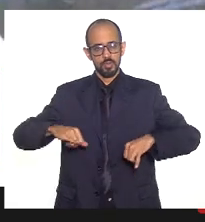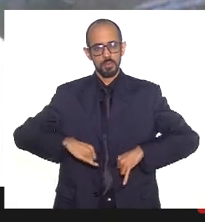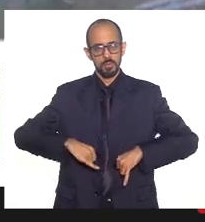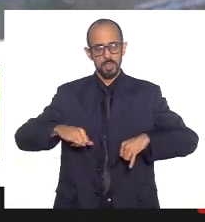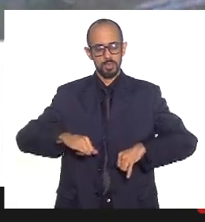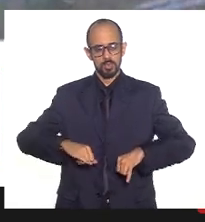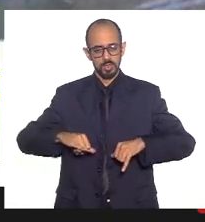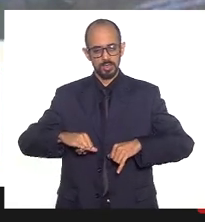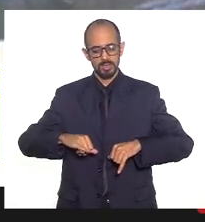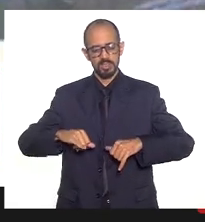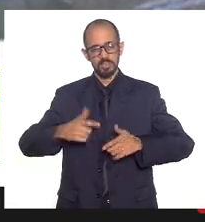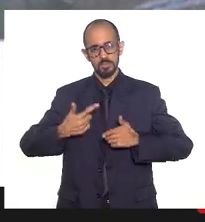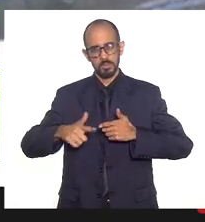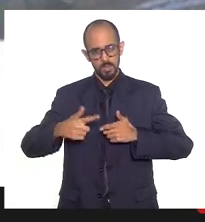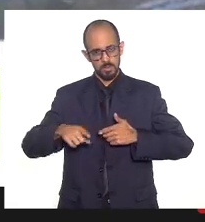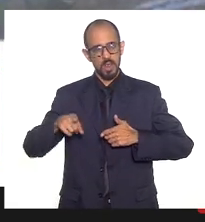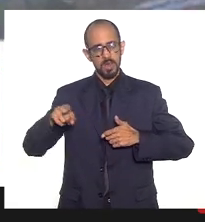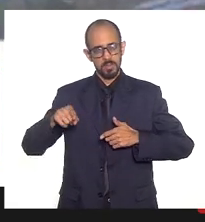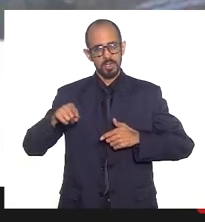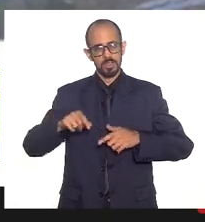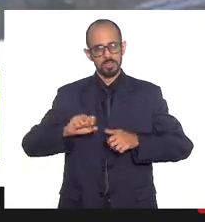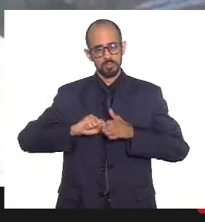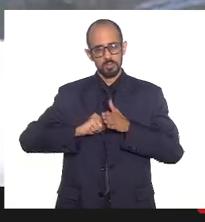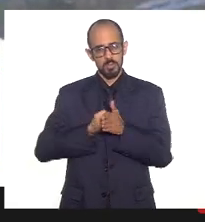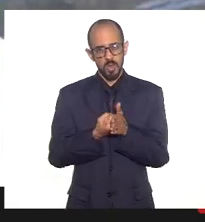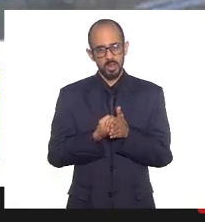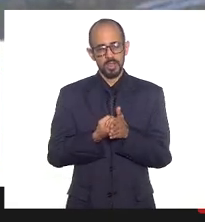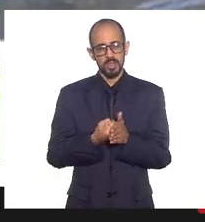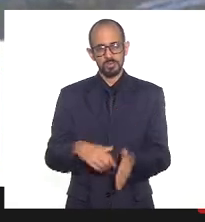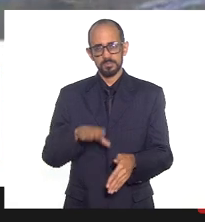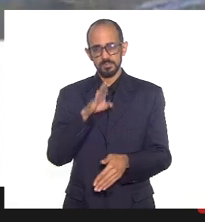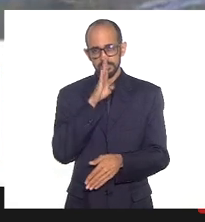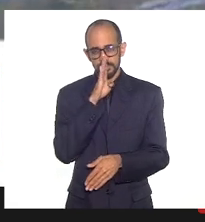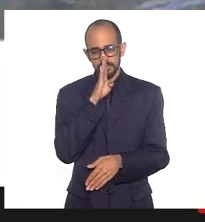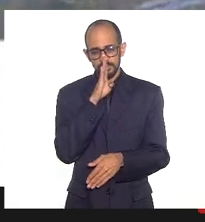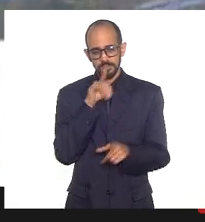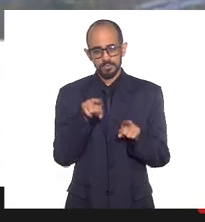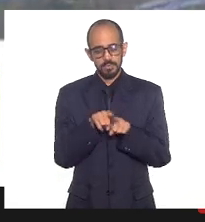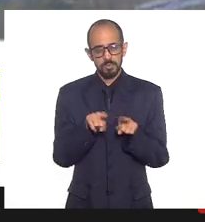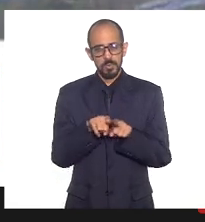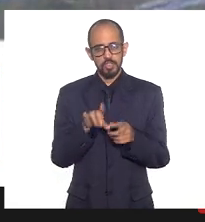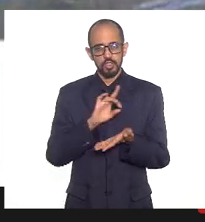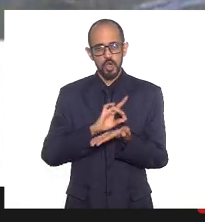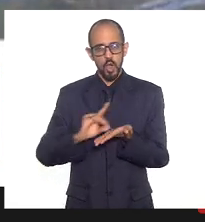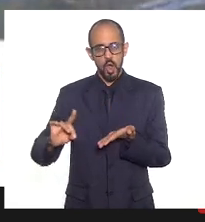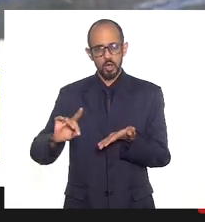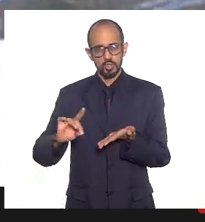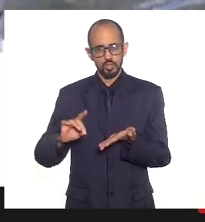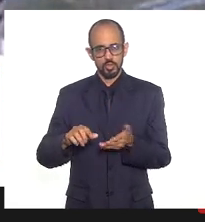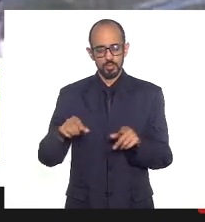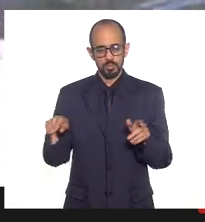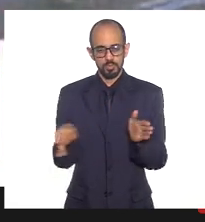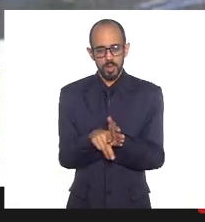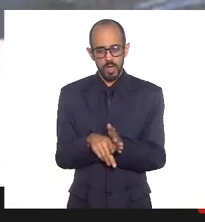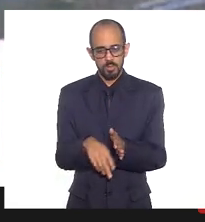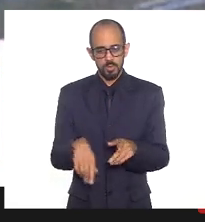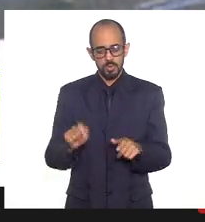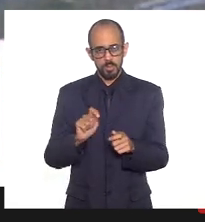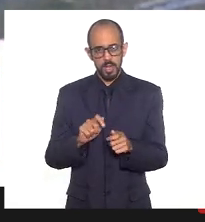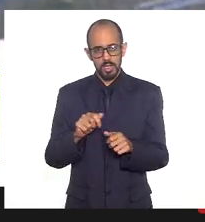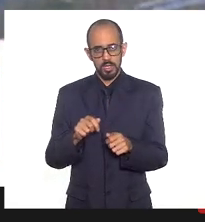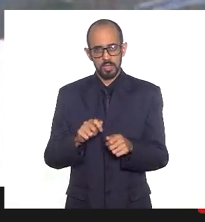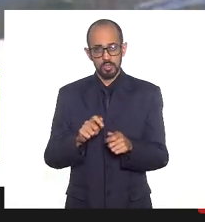desse momento de censura geral e de, né, ódio destinado não só a jornalistas, mas